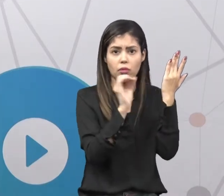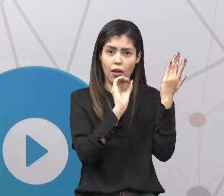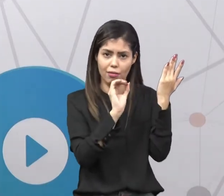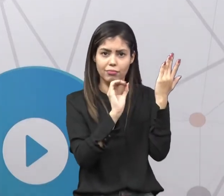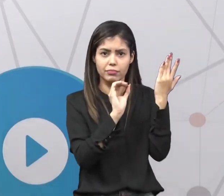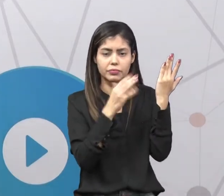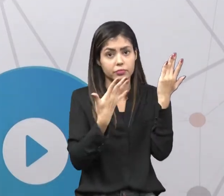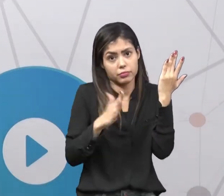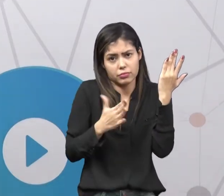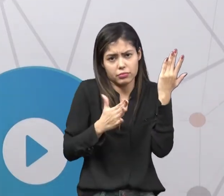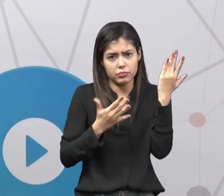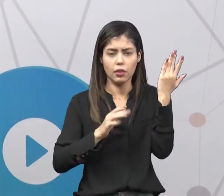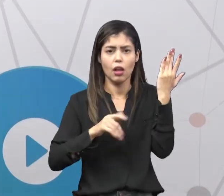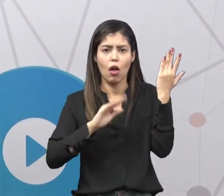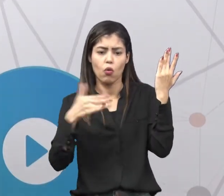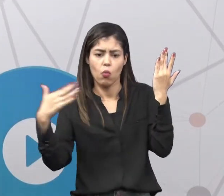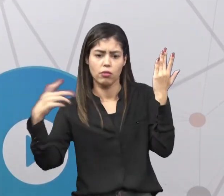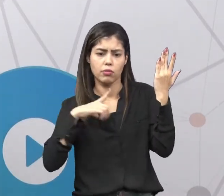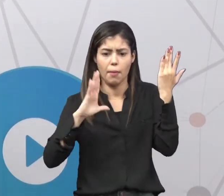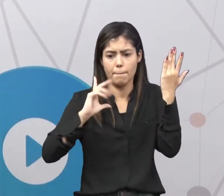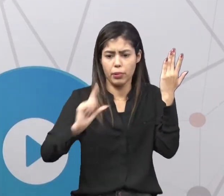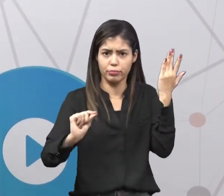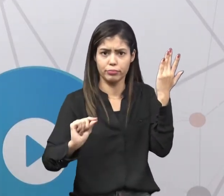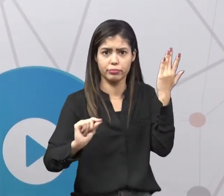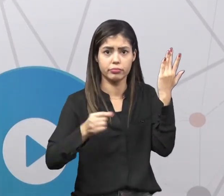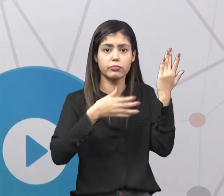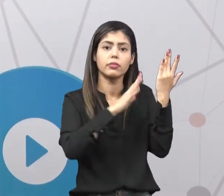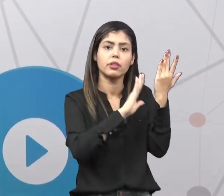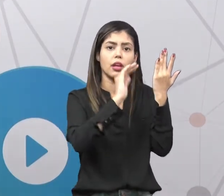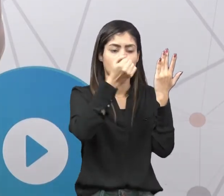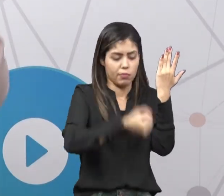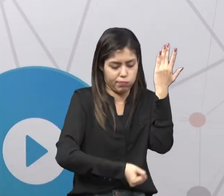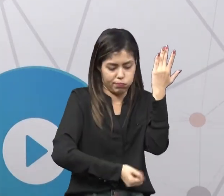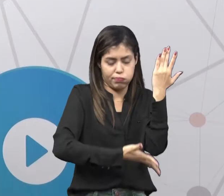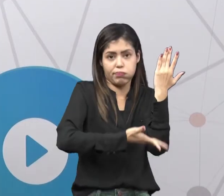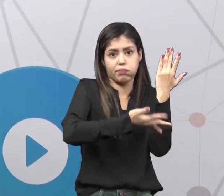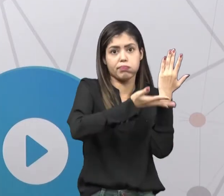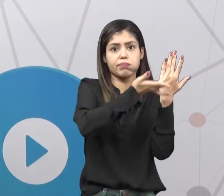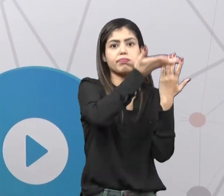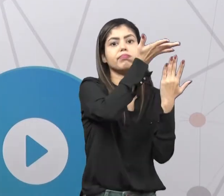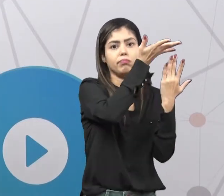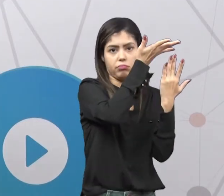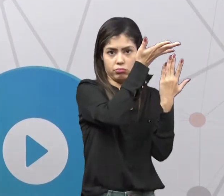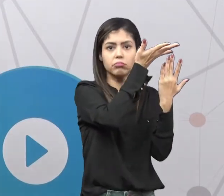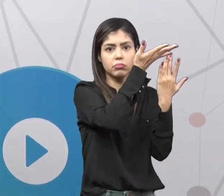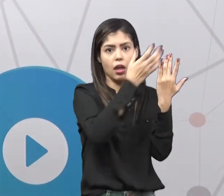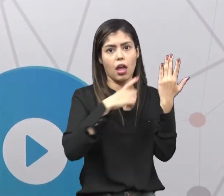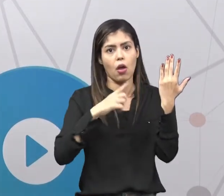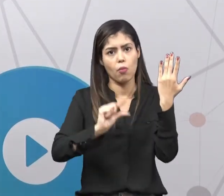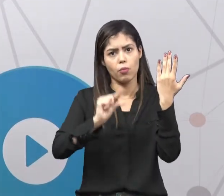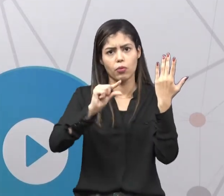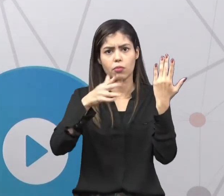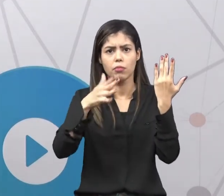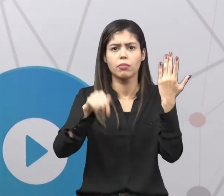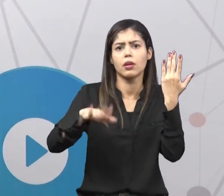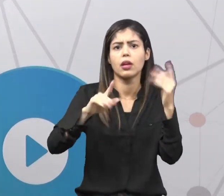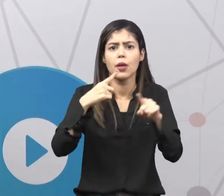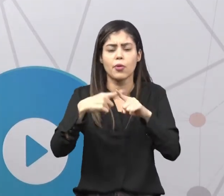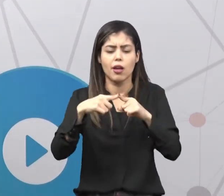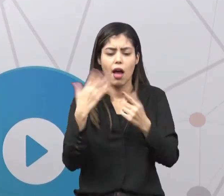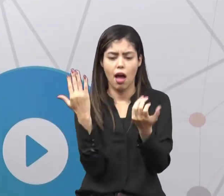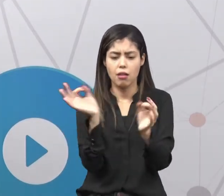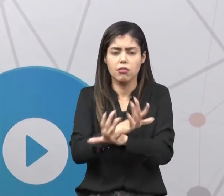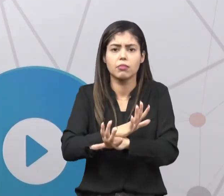32 graus, né, com esse desmatamento, a temperatura ela sobe um pouco mais. Né? Então, devido ao quê? Devido à